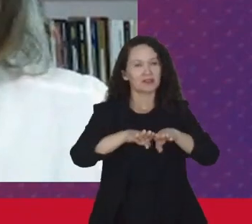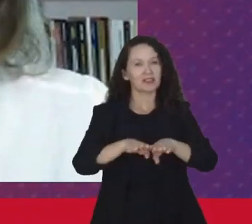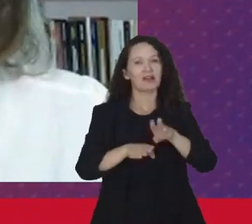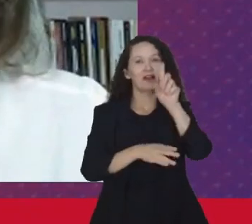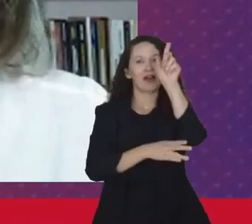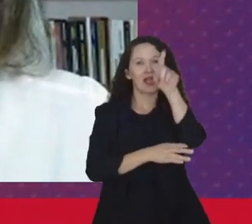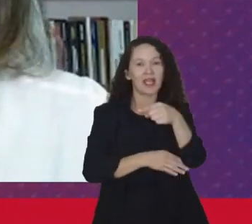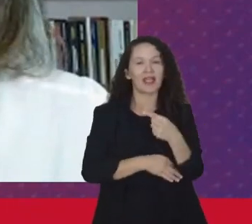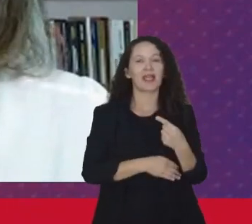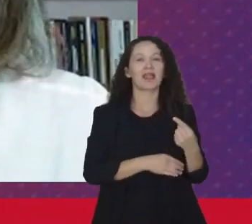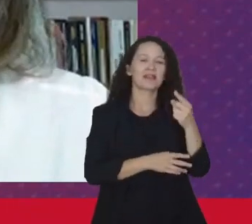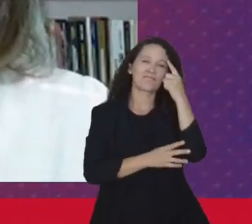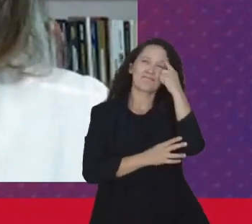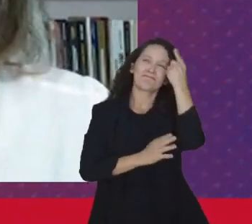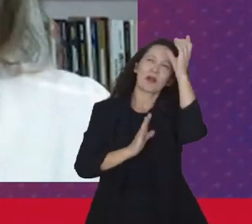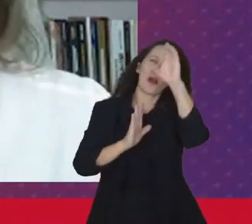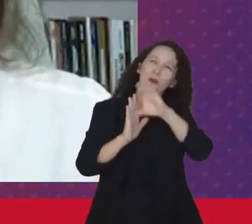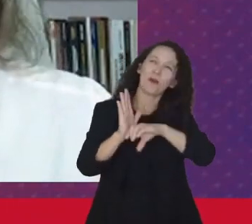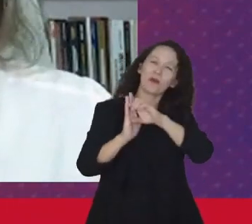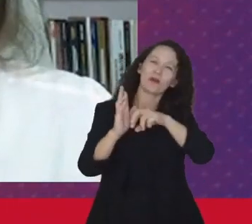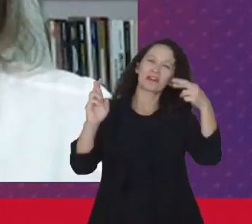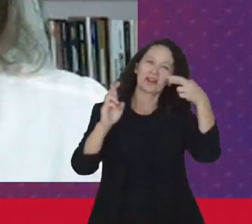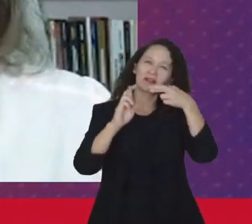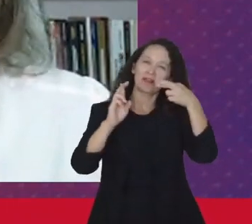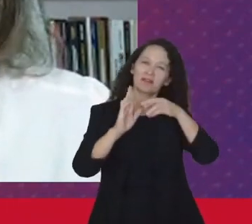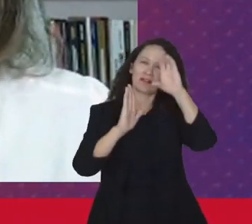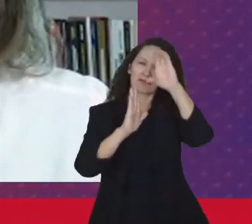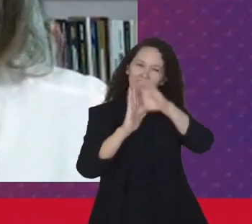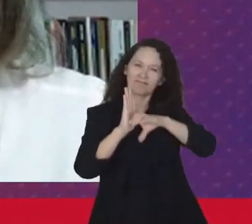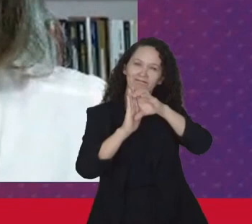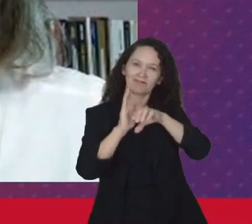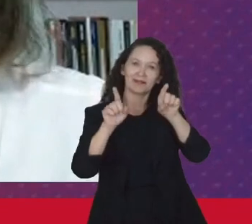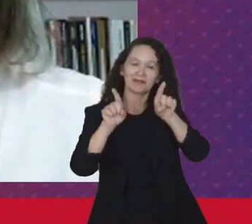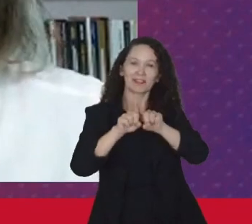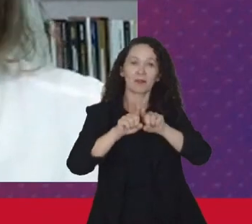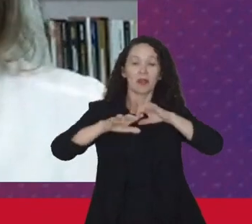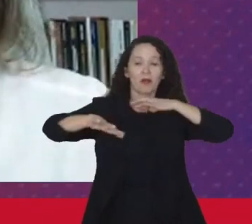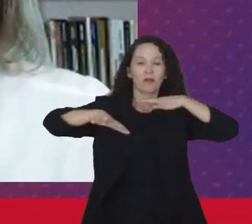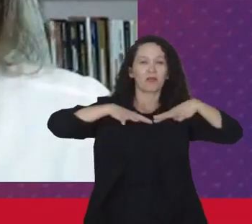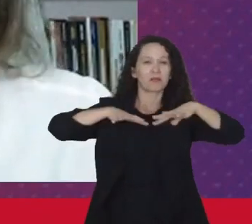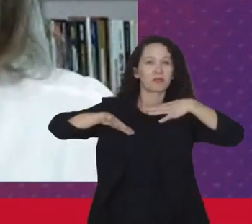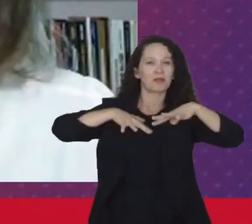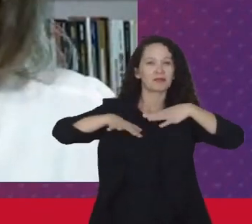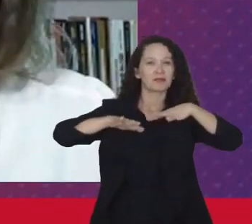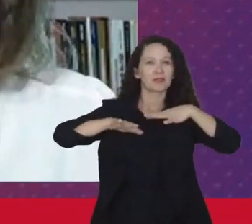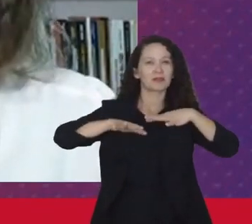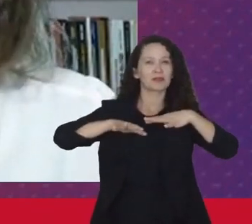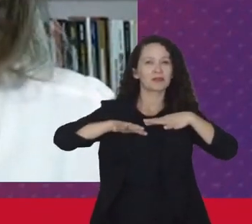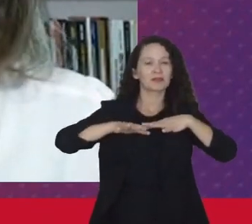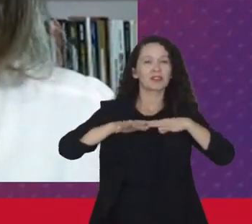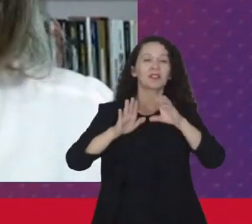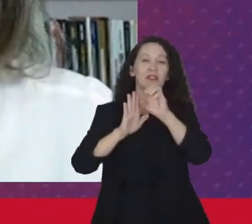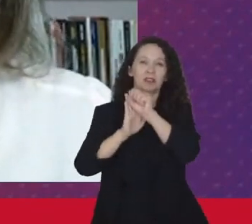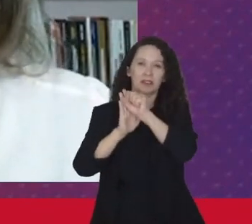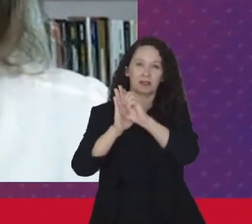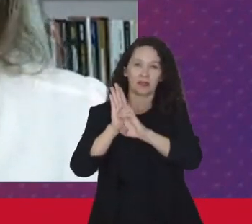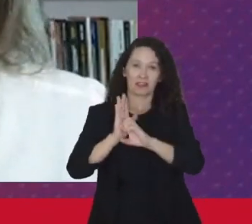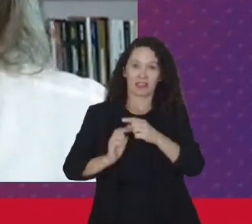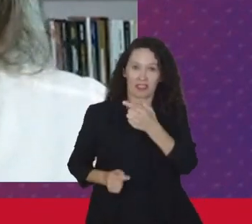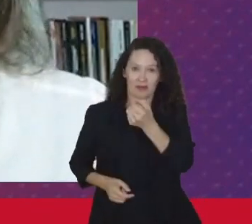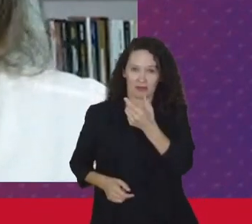é concepção, se refere à concepção e se refere a um movimento que no decorrer do século